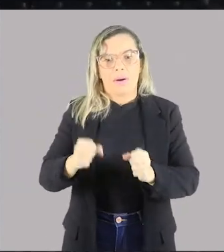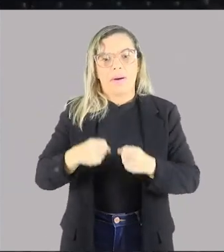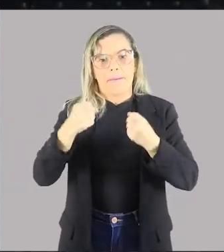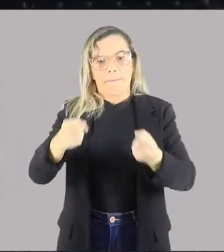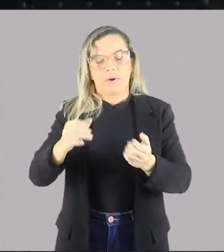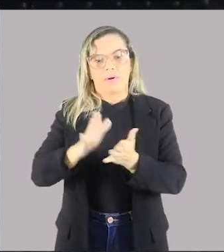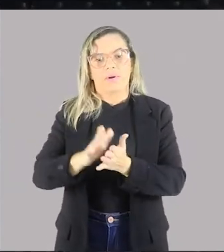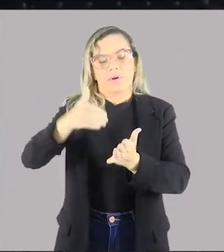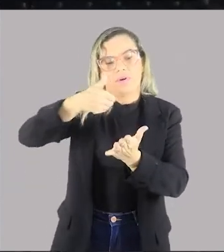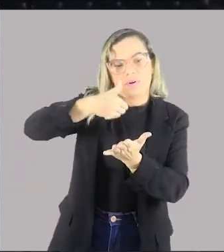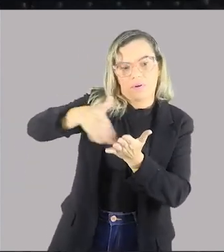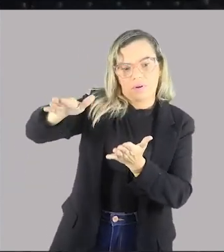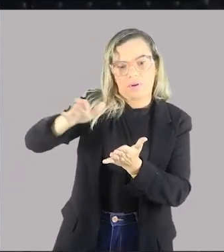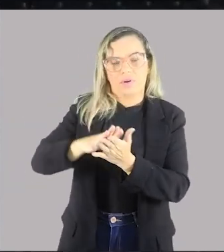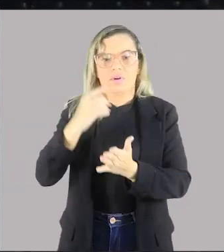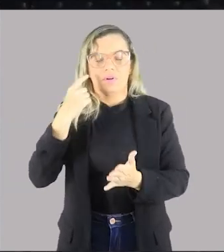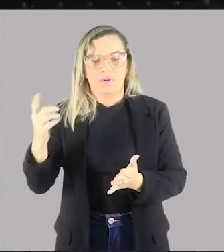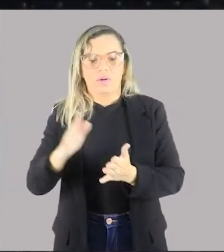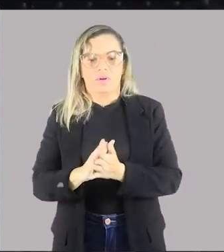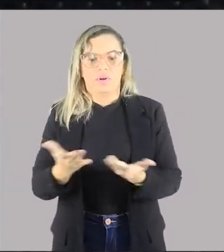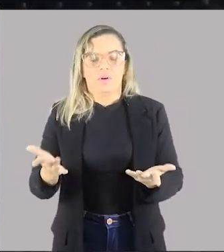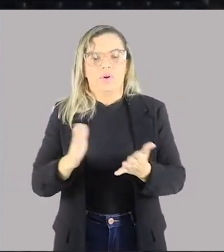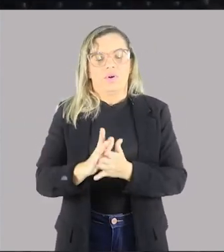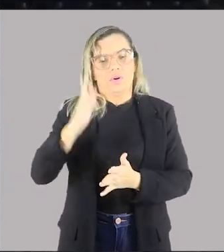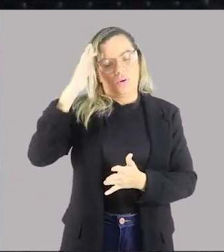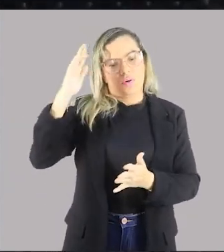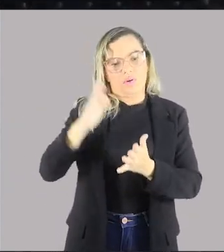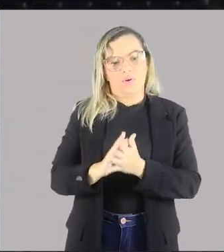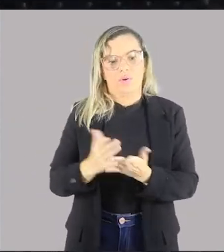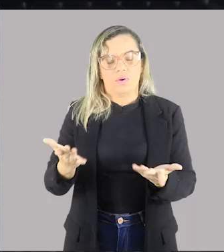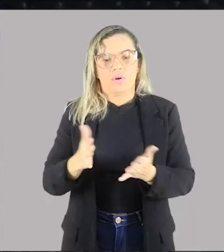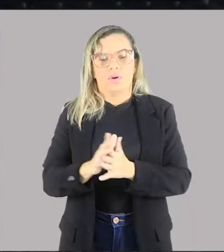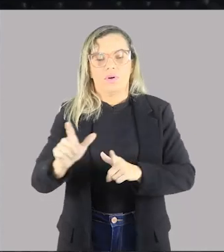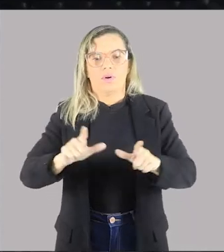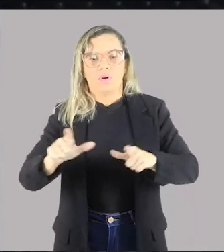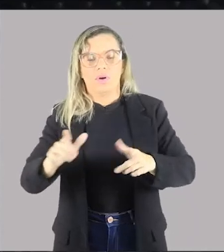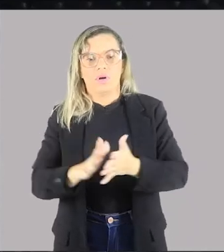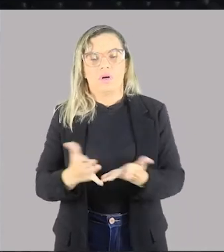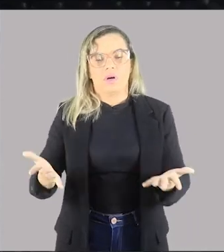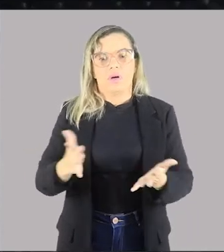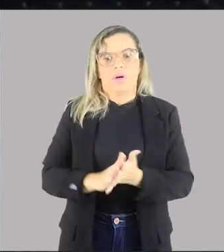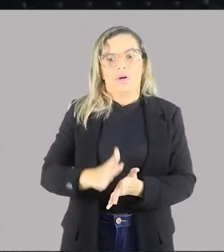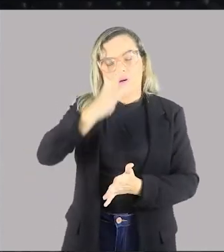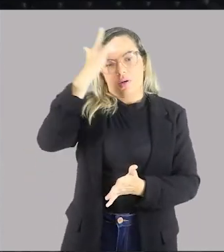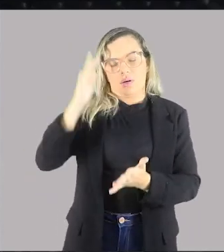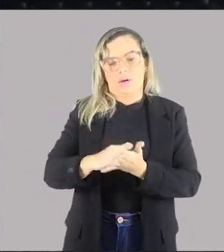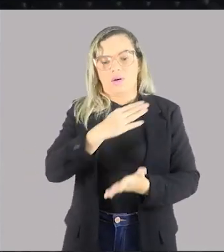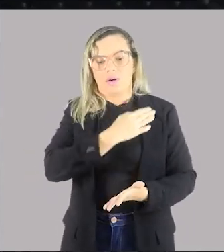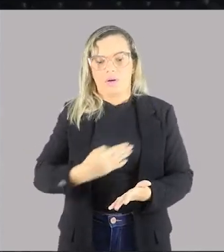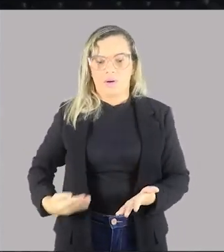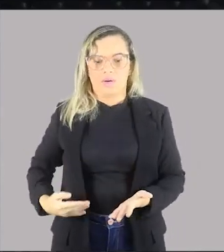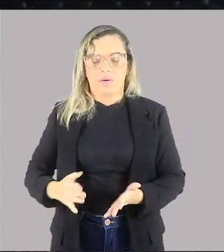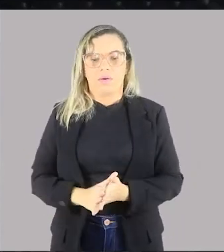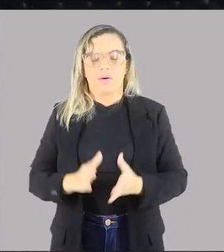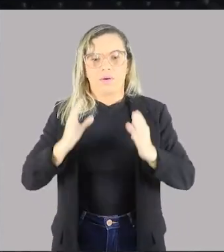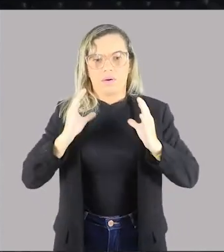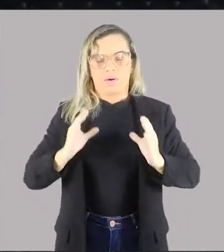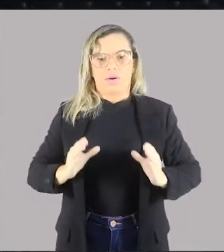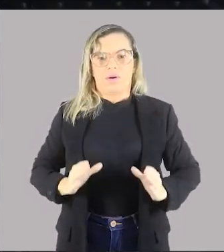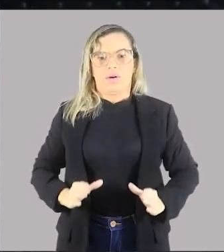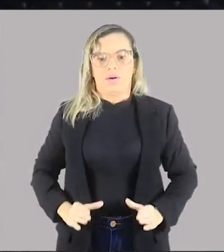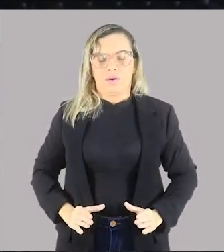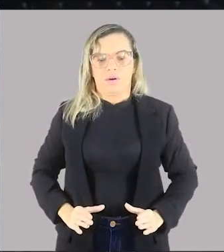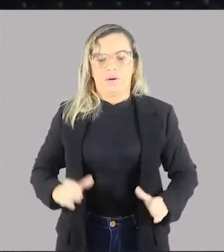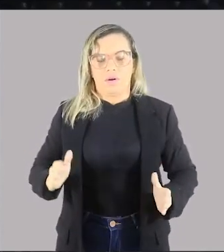certo? Sem dúvida nenhuma, o administrador, o agente público, o servidor público, ele deve agir de maneira